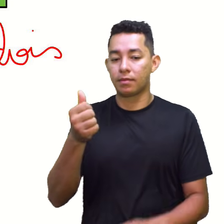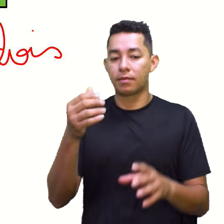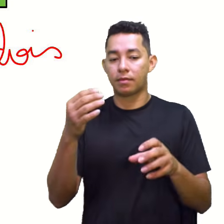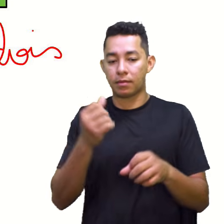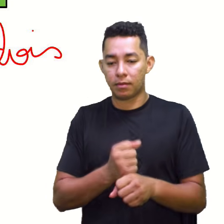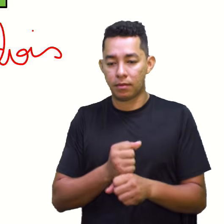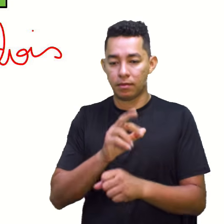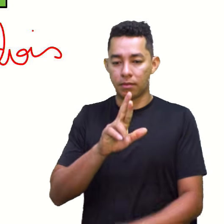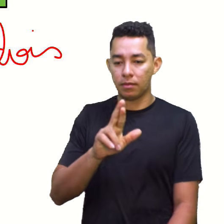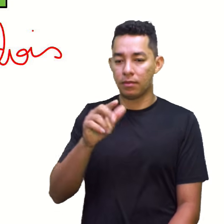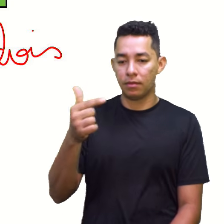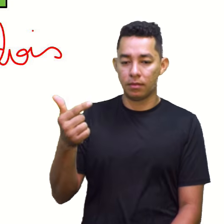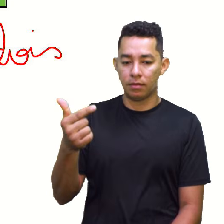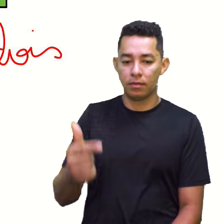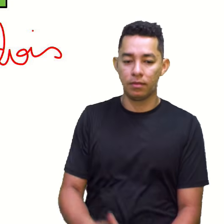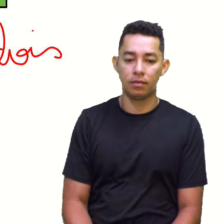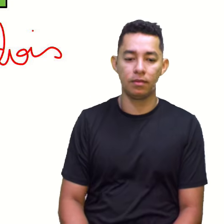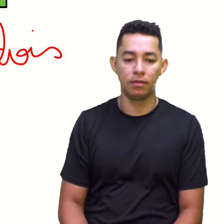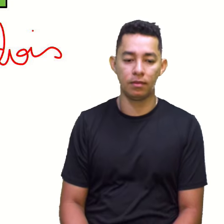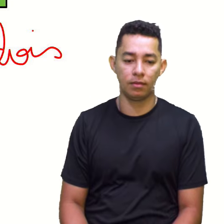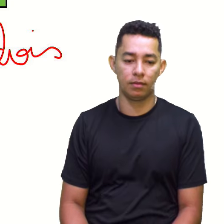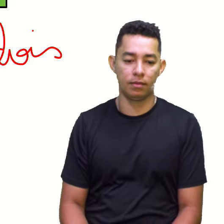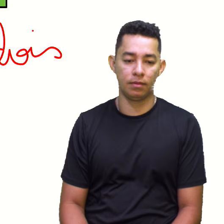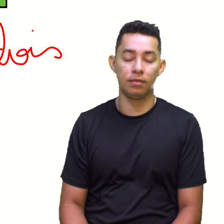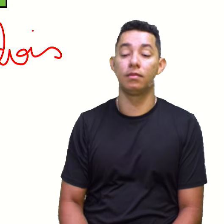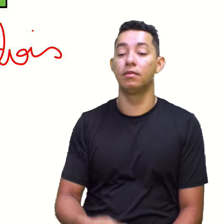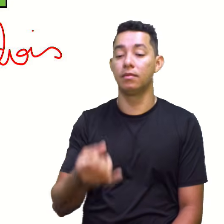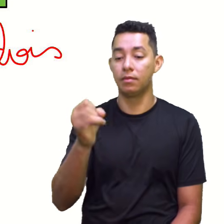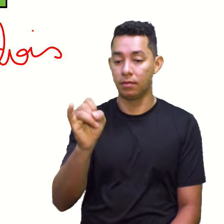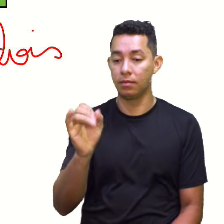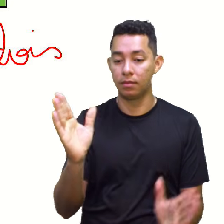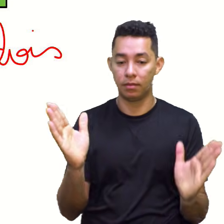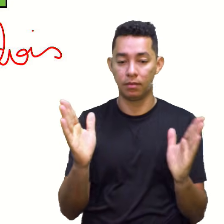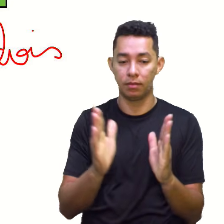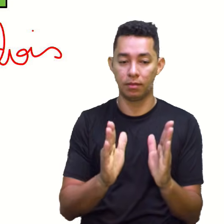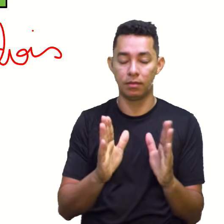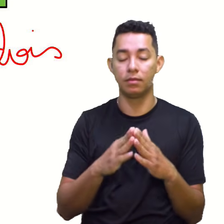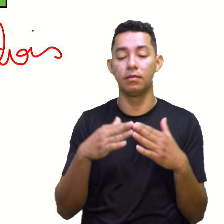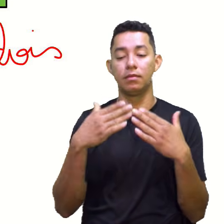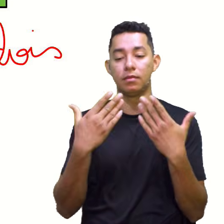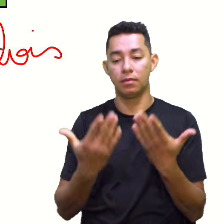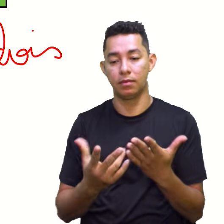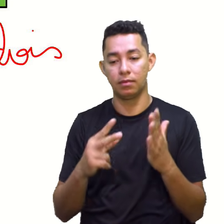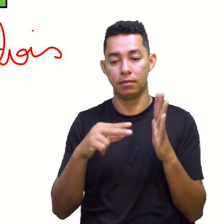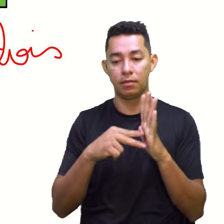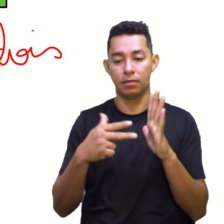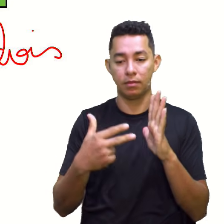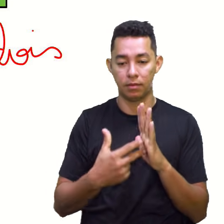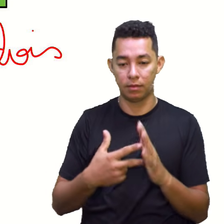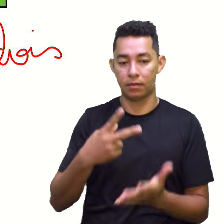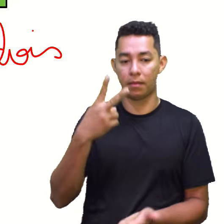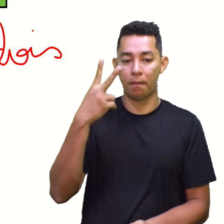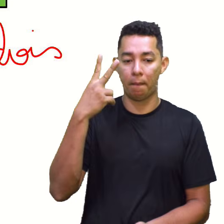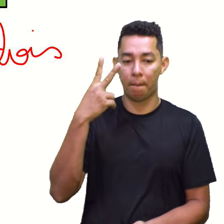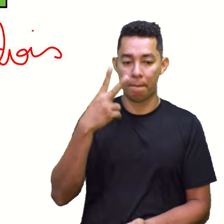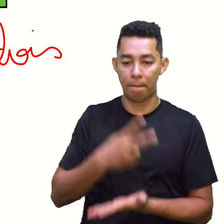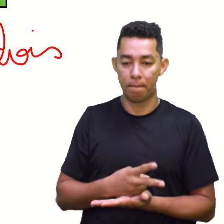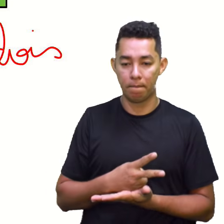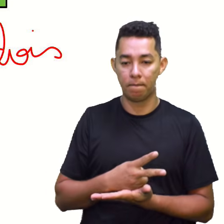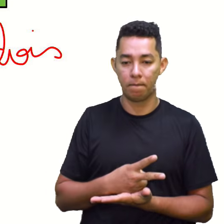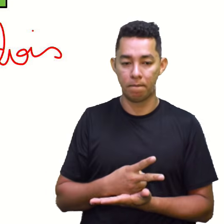mais R2. Olha só, se deu menor, então significa que elas têm o mesmo